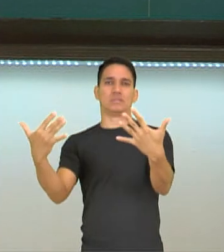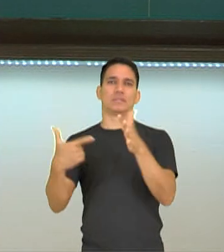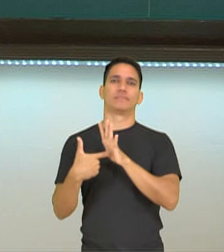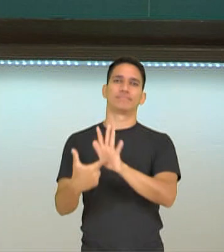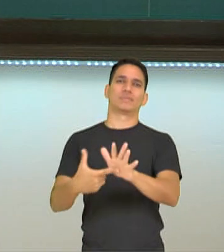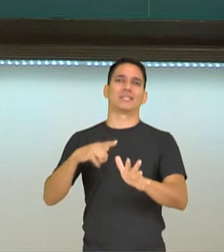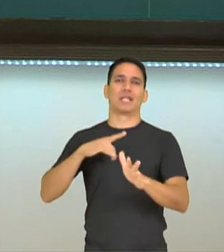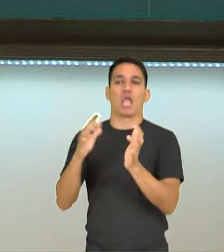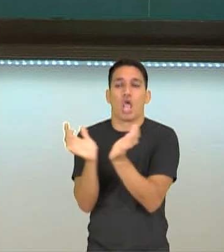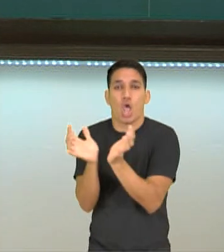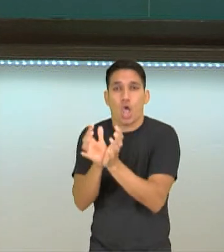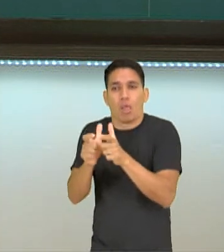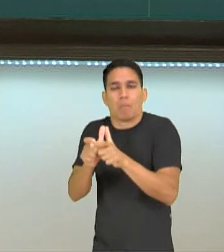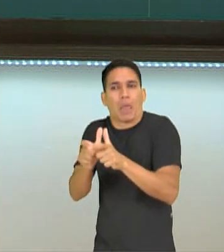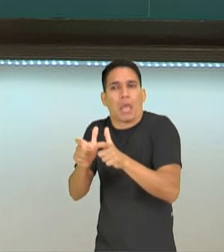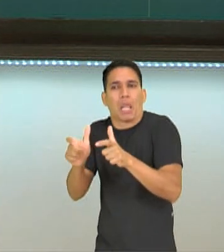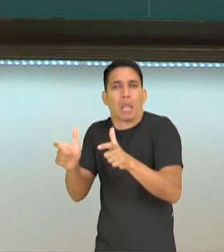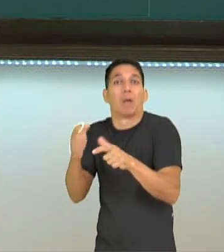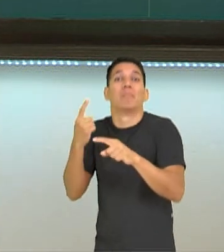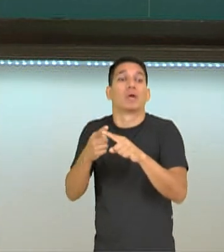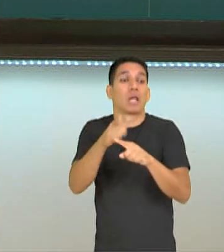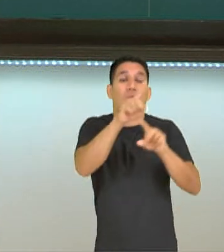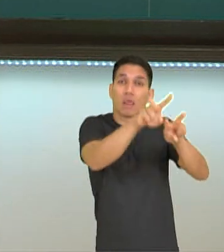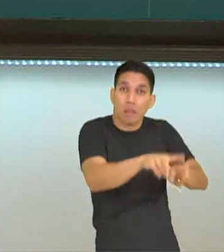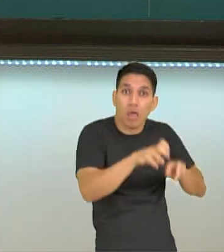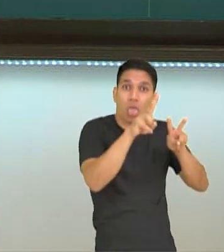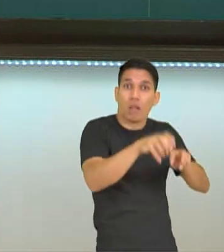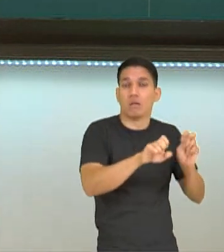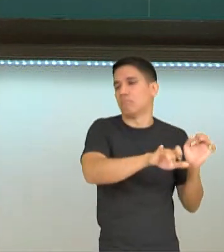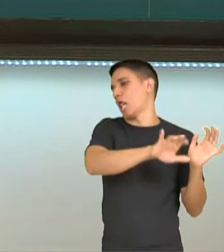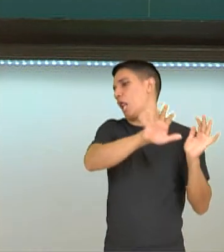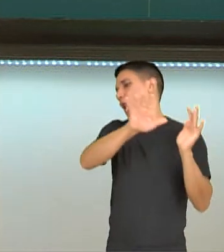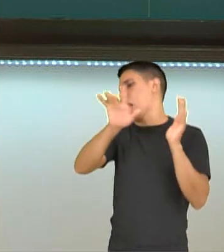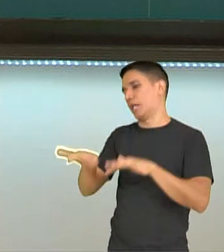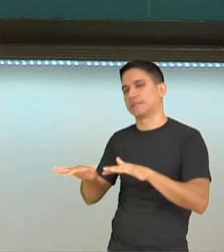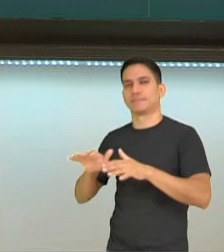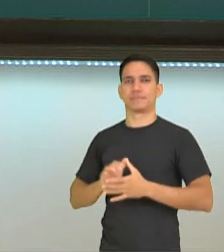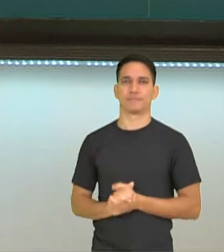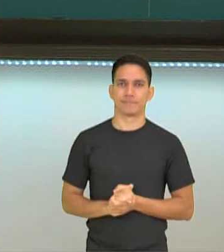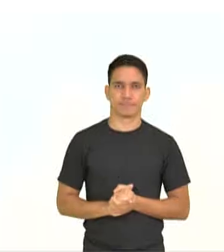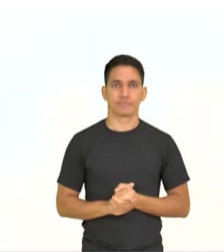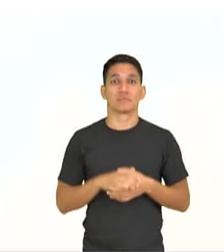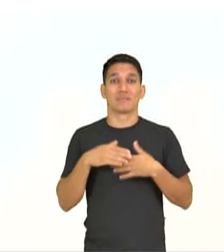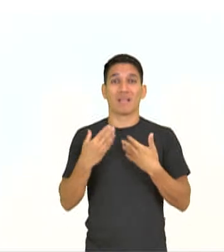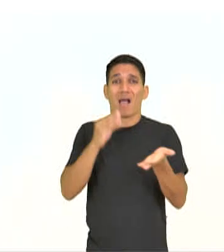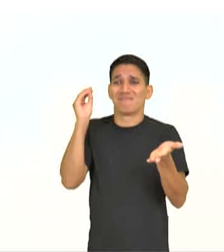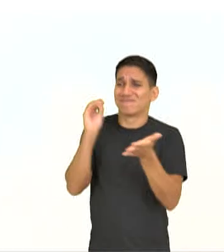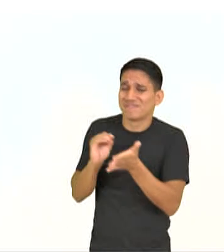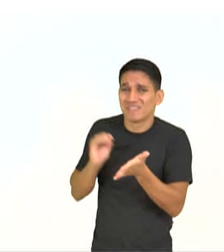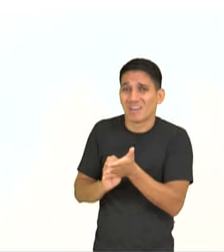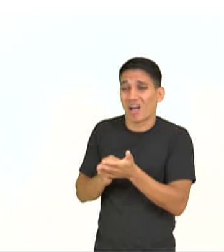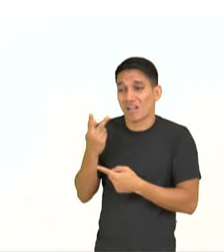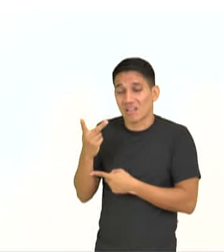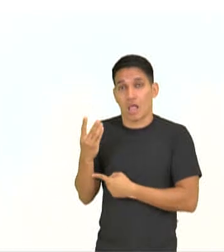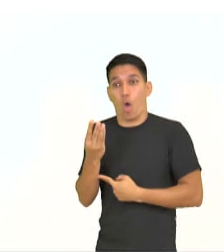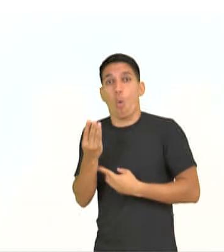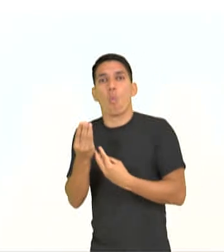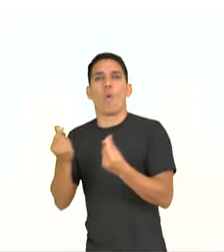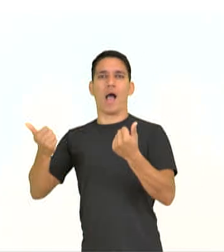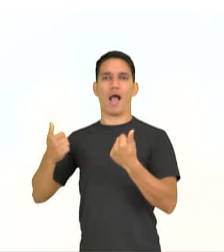esses indivíduos que vieram através do êxodo rural. A falta de condições dignas de